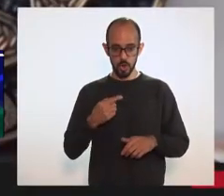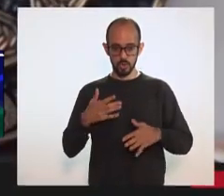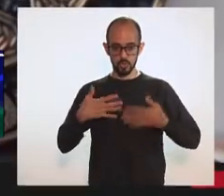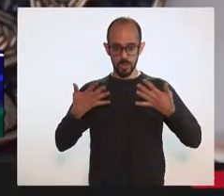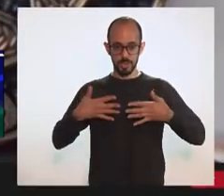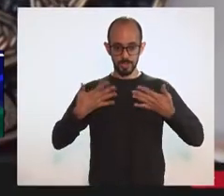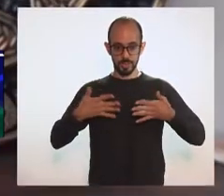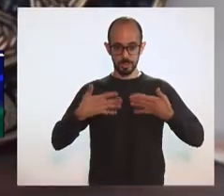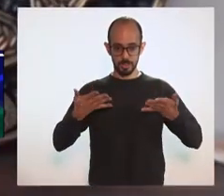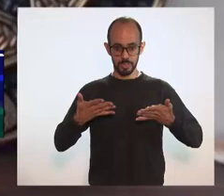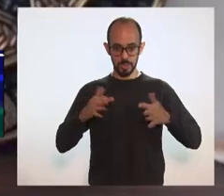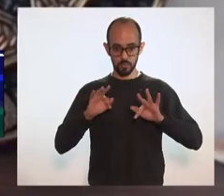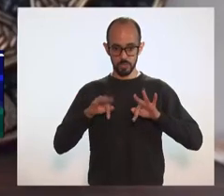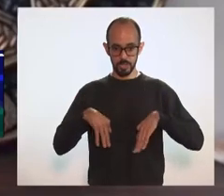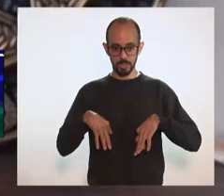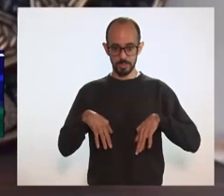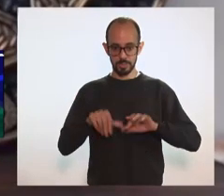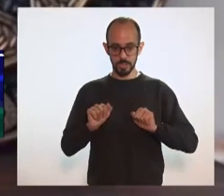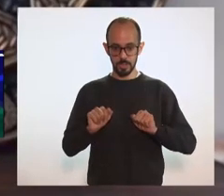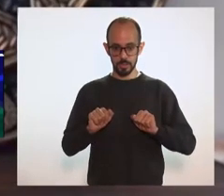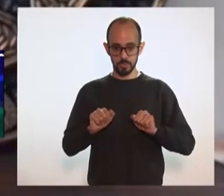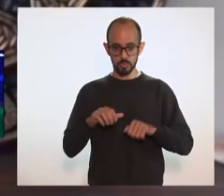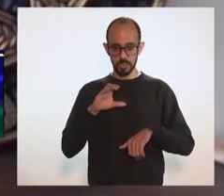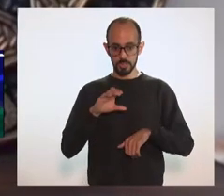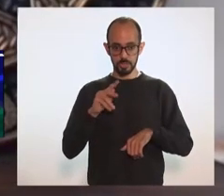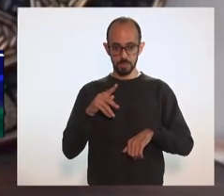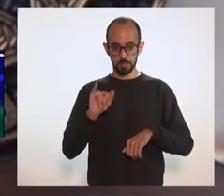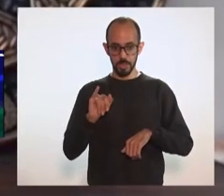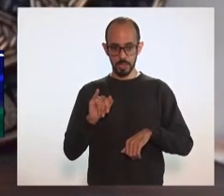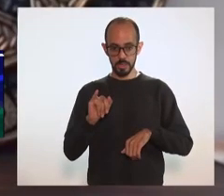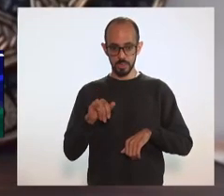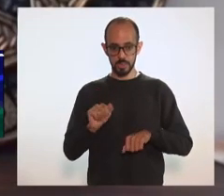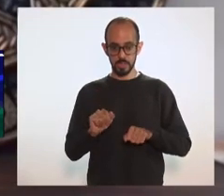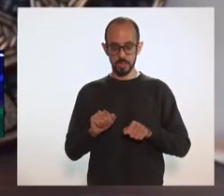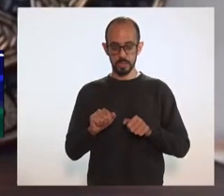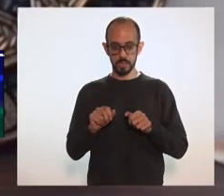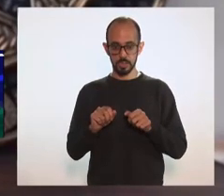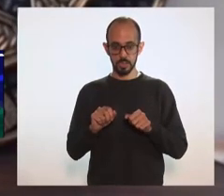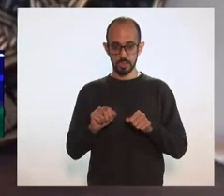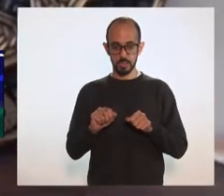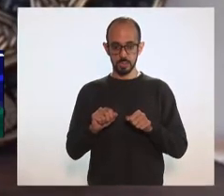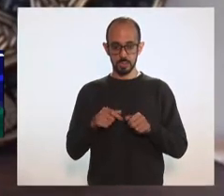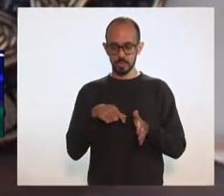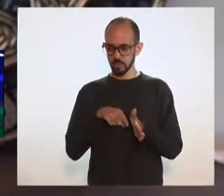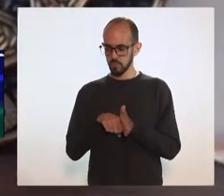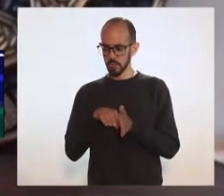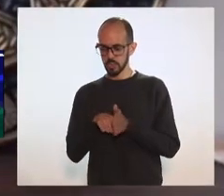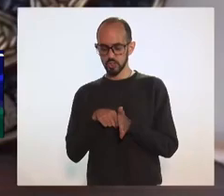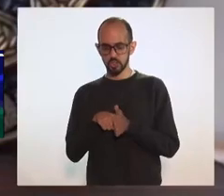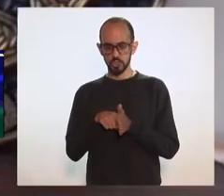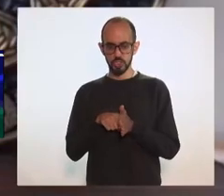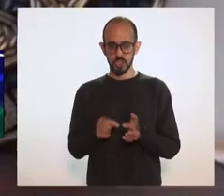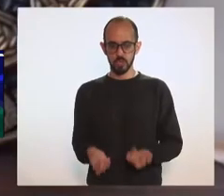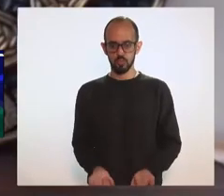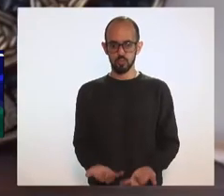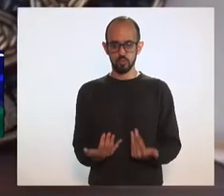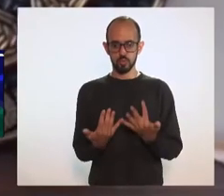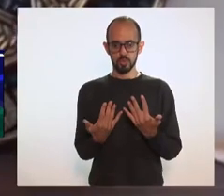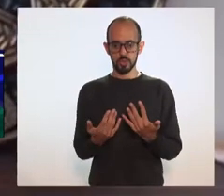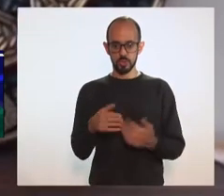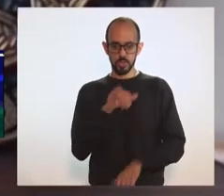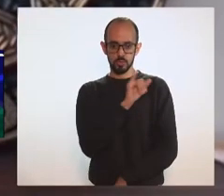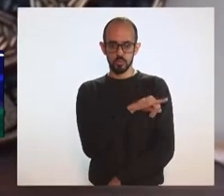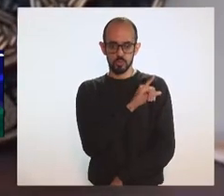alegria, finalizamos a CPI que apura os inúmeros casos de incêndio no estado do Rio de